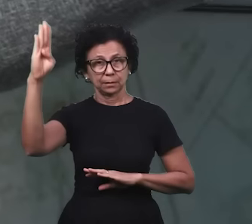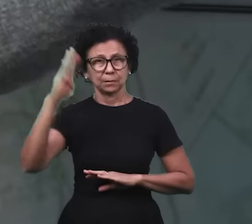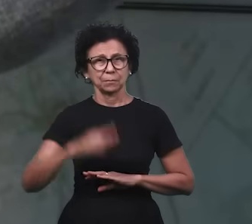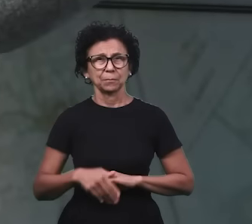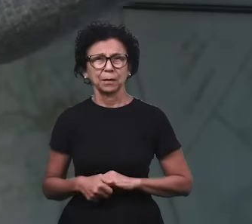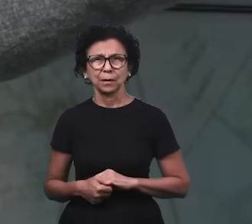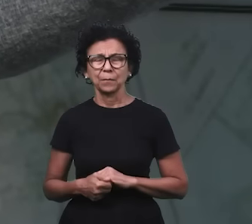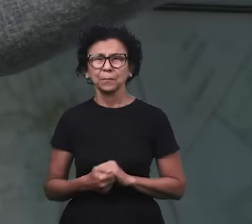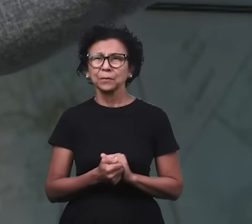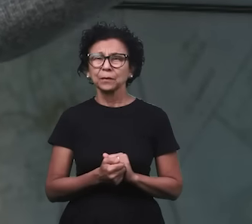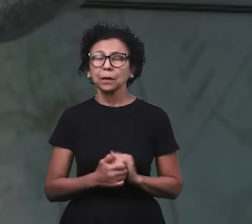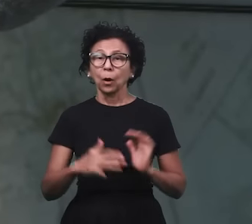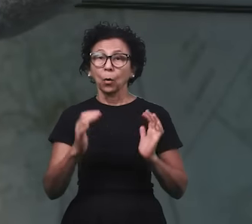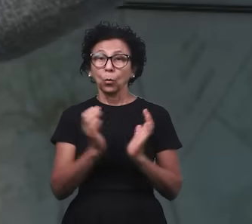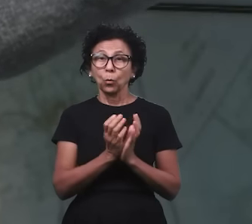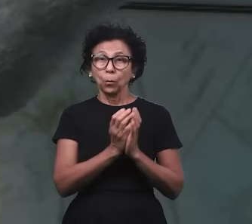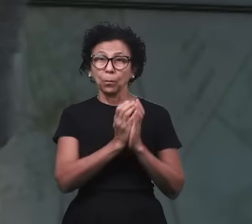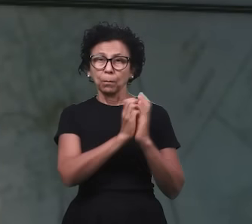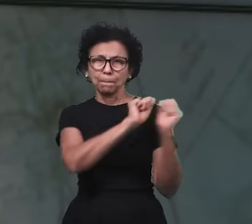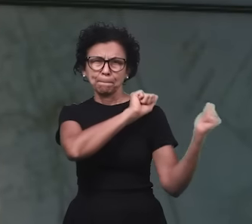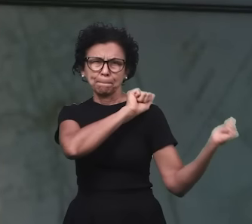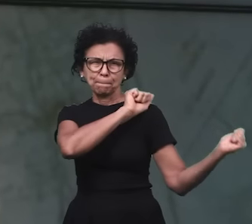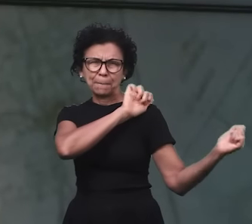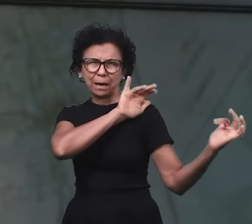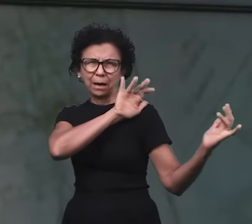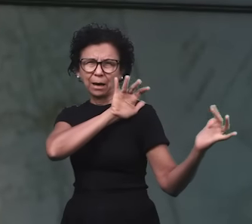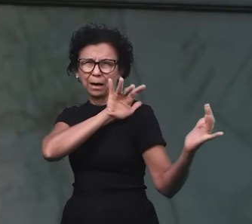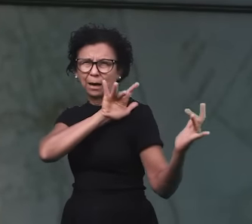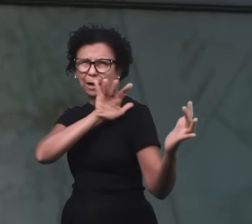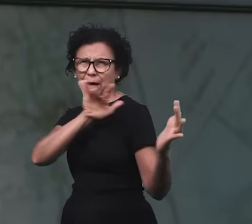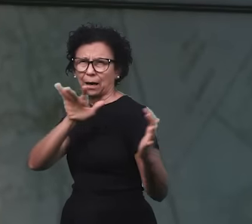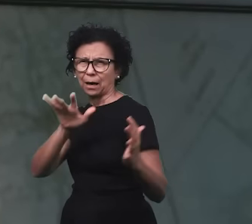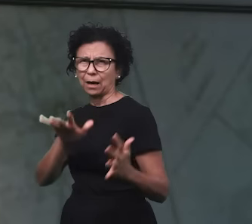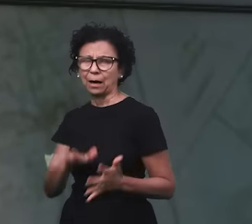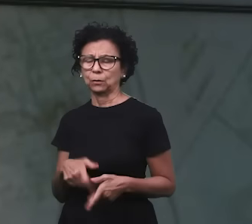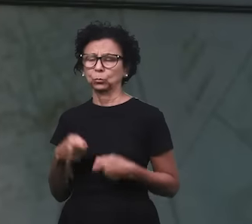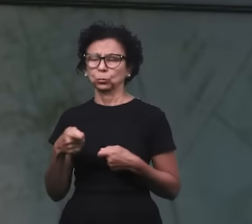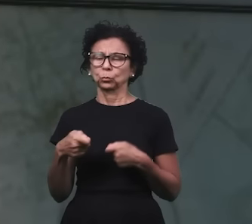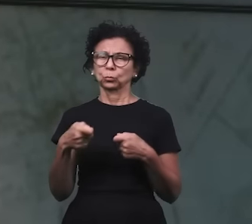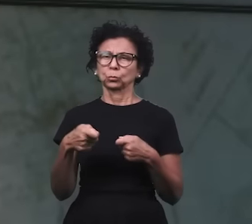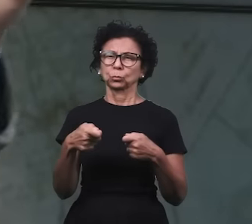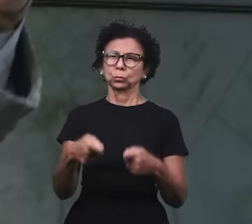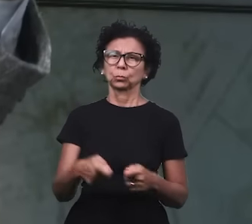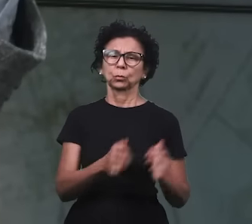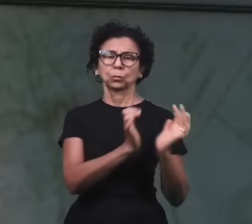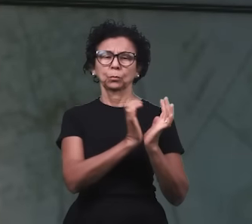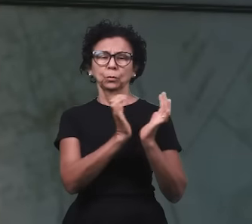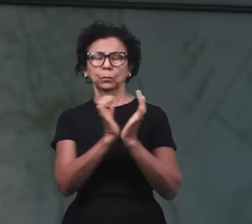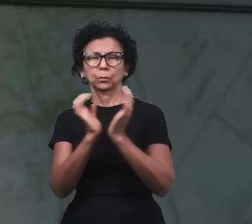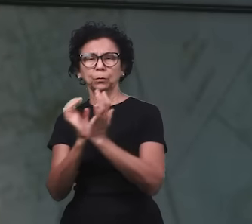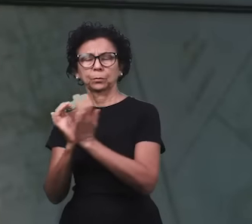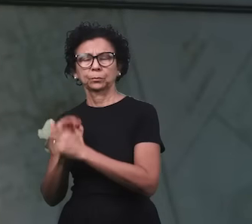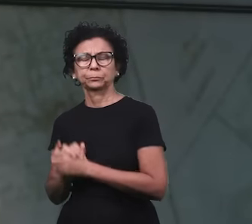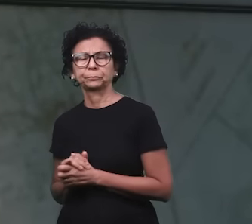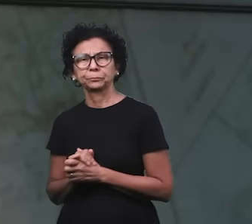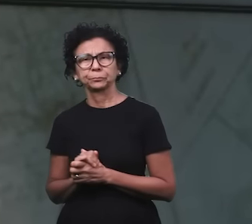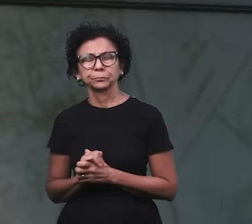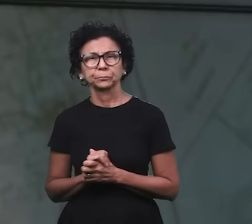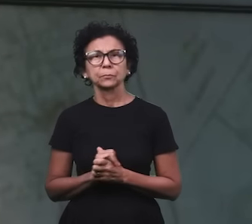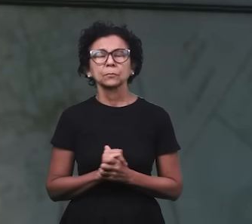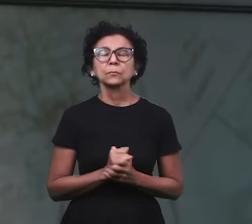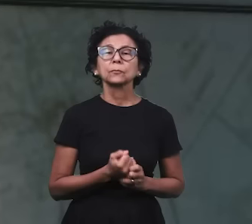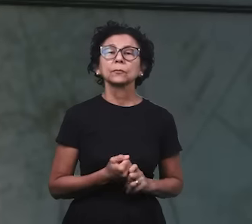de pessoas, e como foi falado, em caravanas eles vinham. Então, vamos lembrar aqui que o Senhor Jesus,